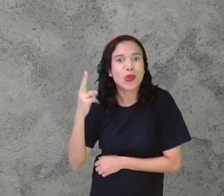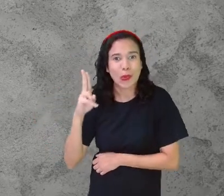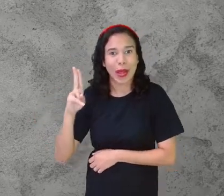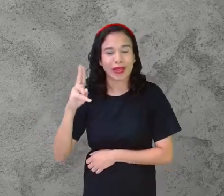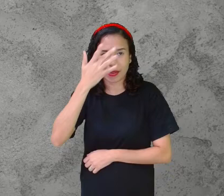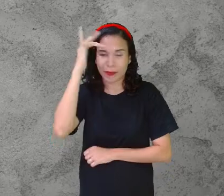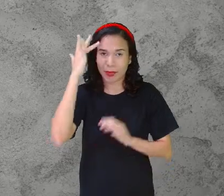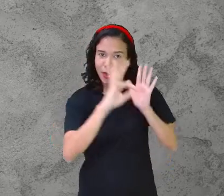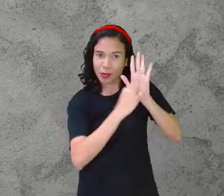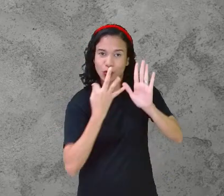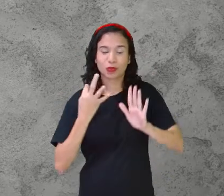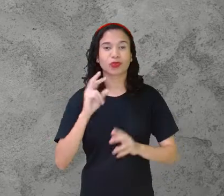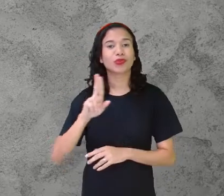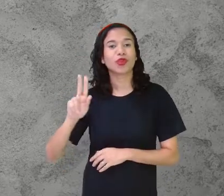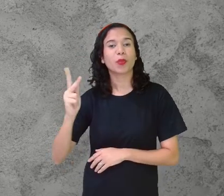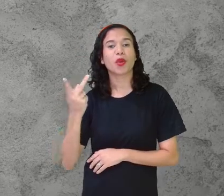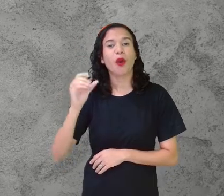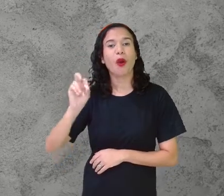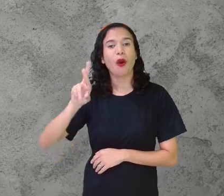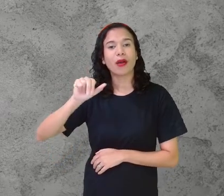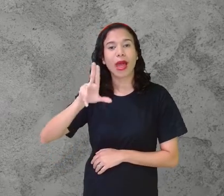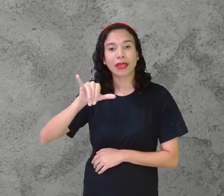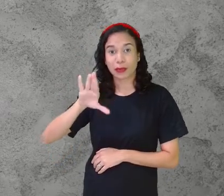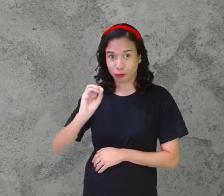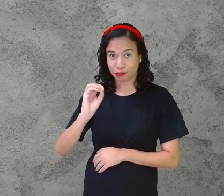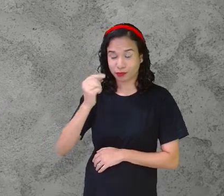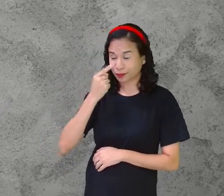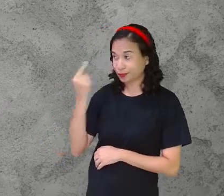quem escreveu esse conto foi Horácio Quiroga.